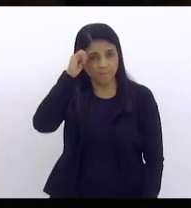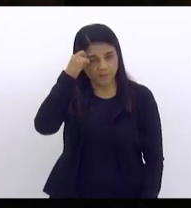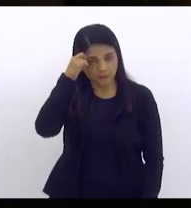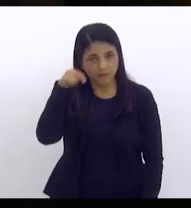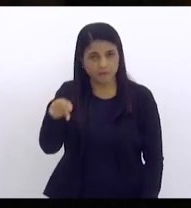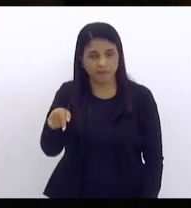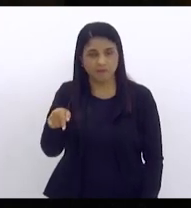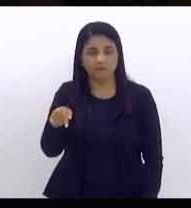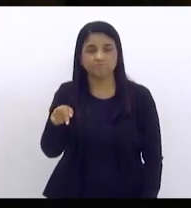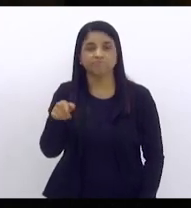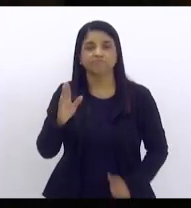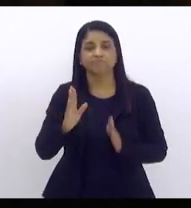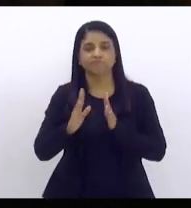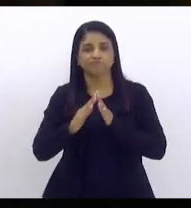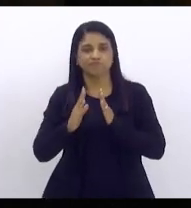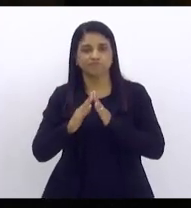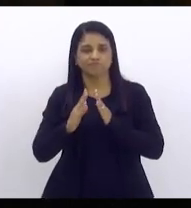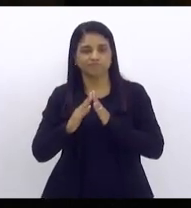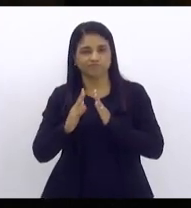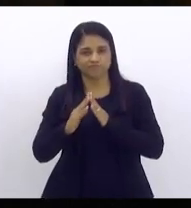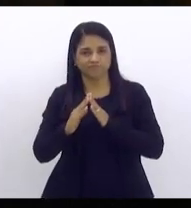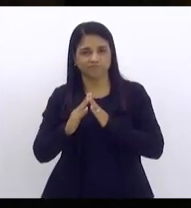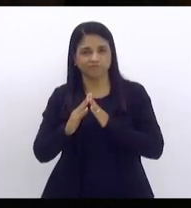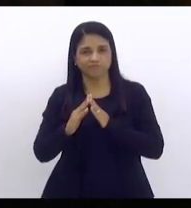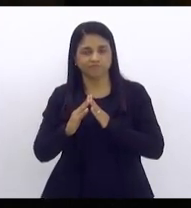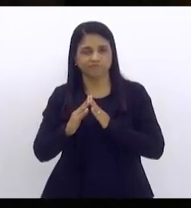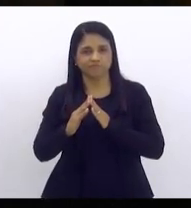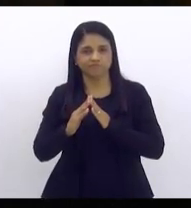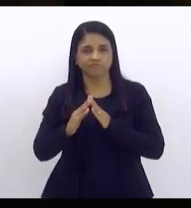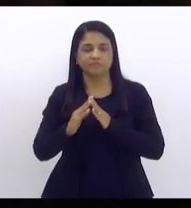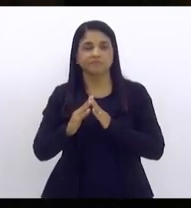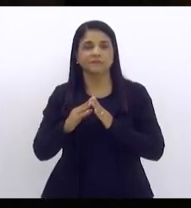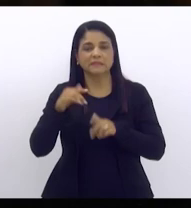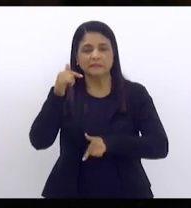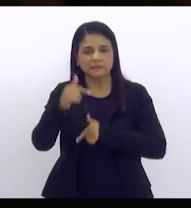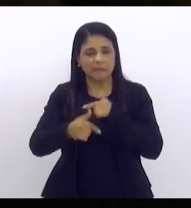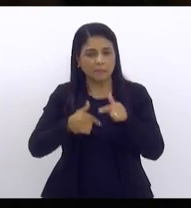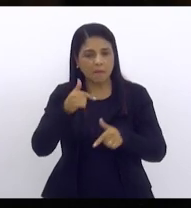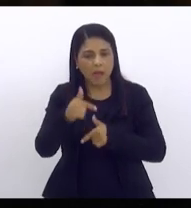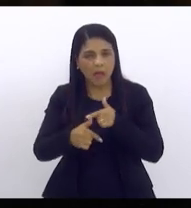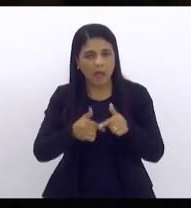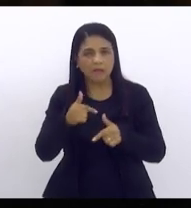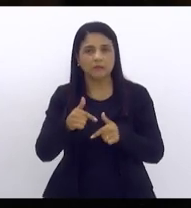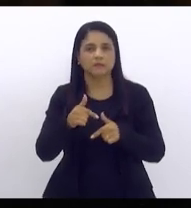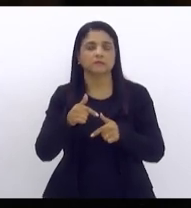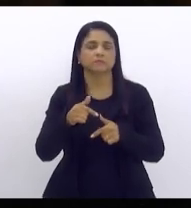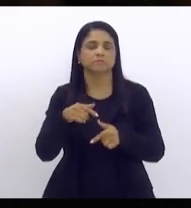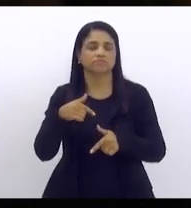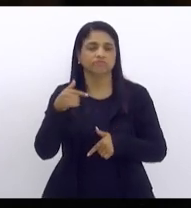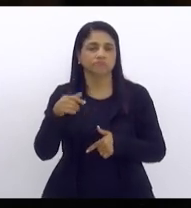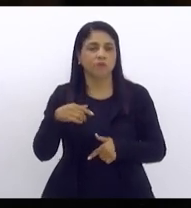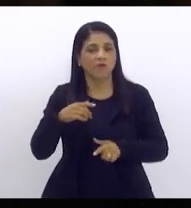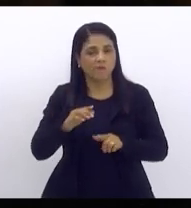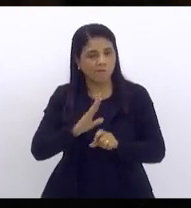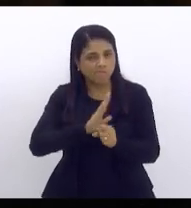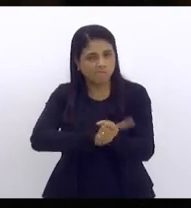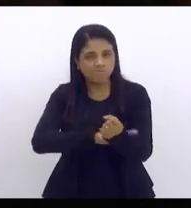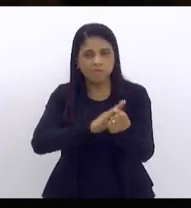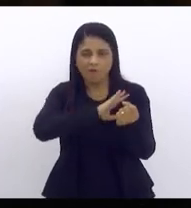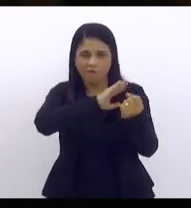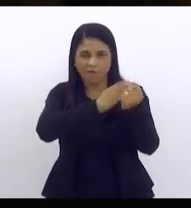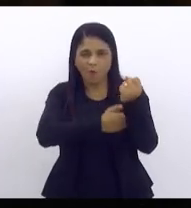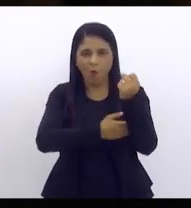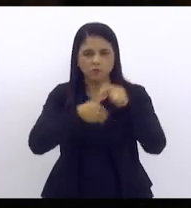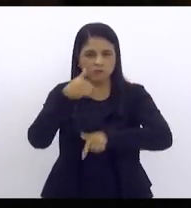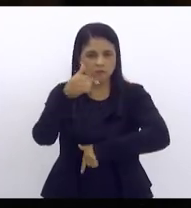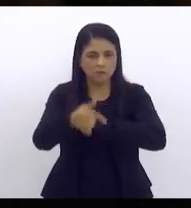que subsidia todo o sustento do seu filho a partir da sua força de trabalho. Quando